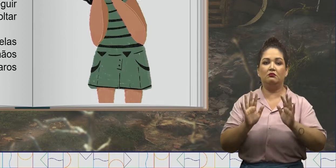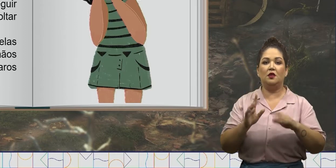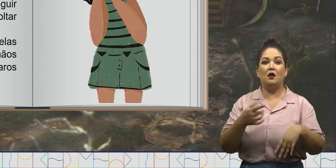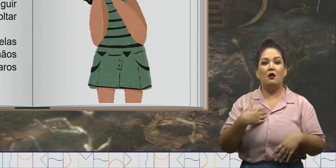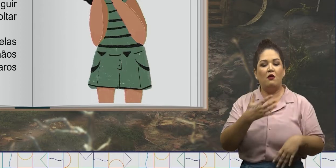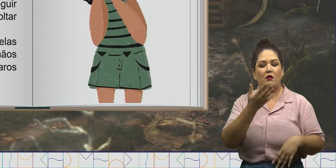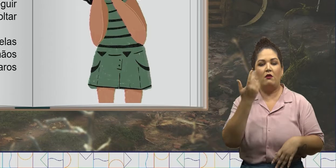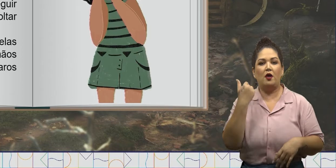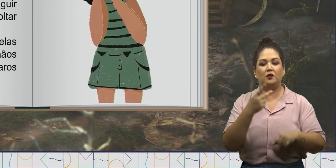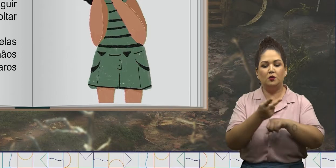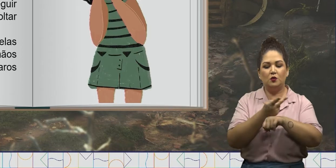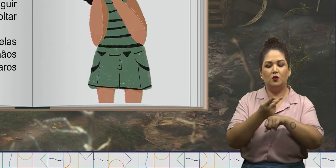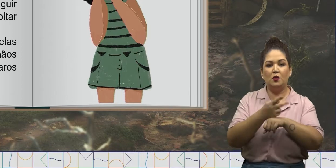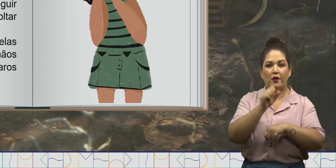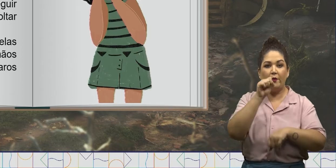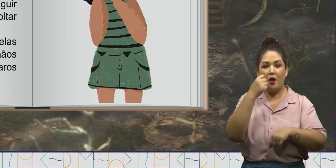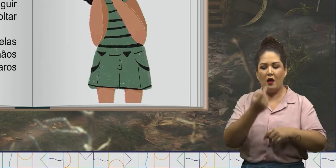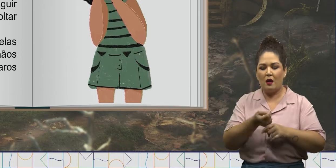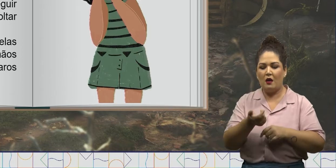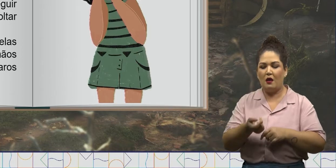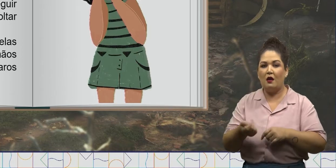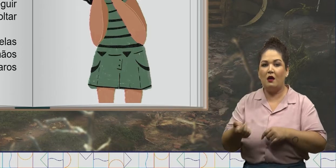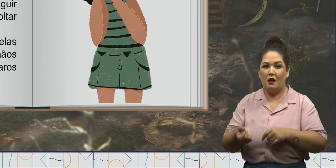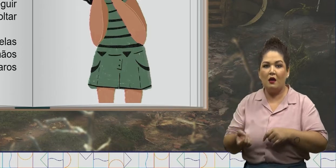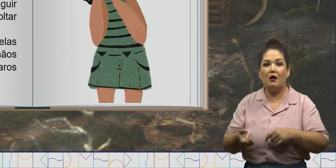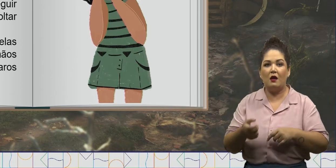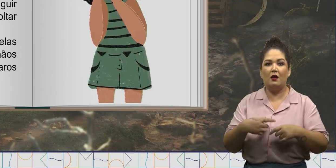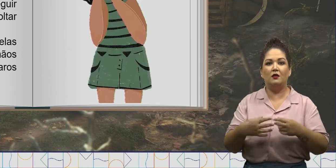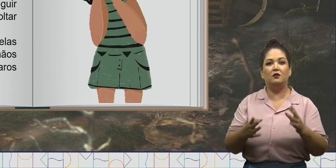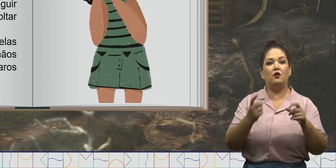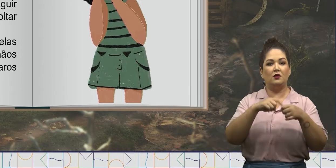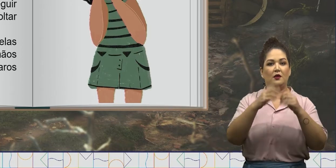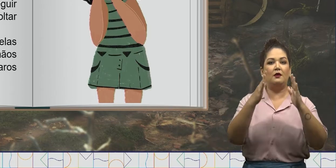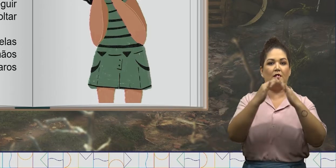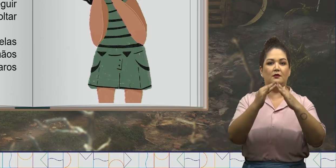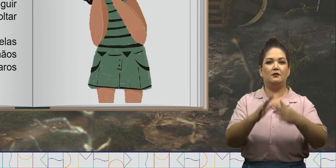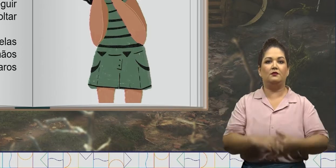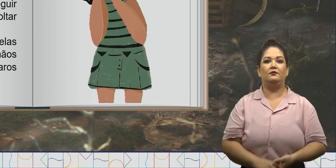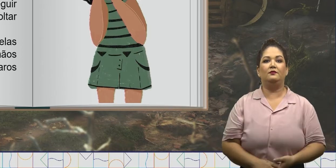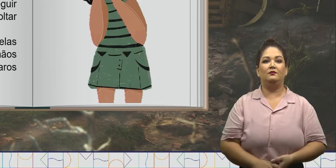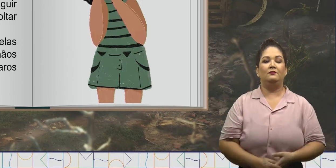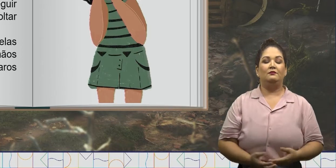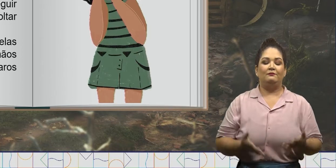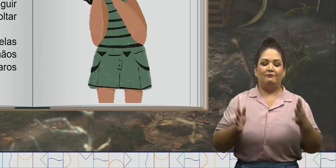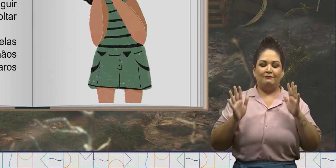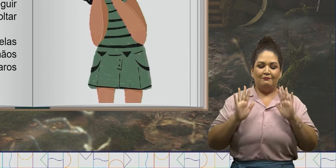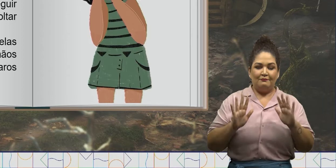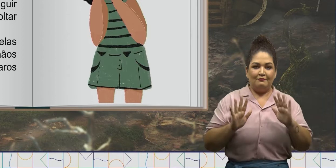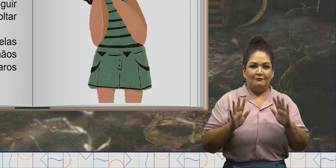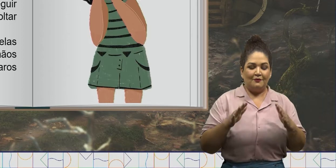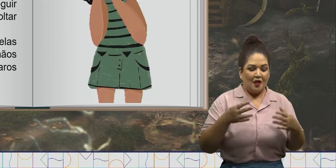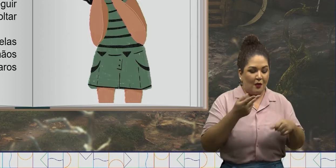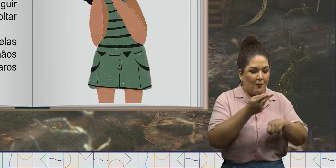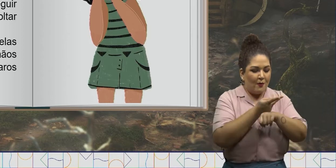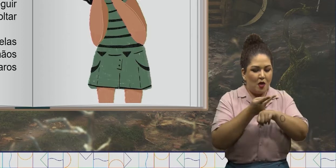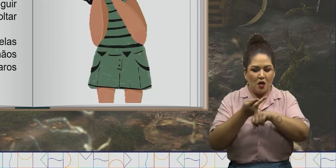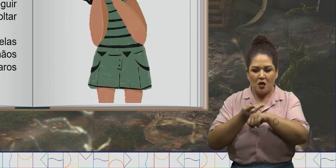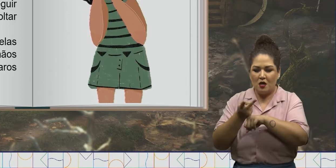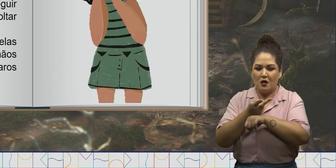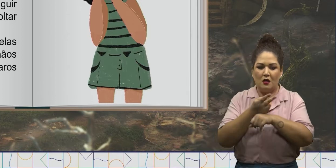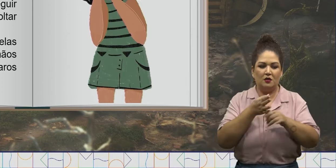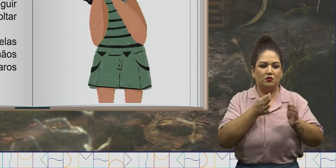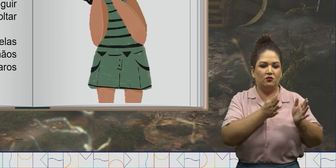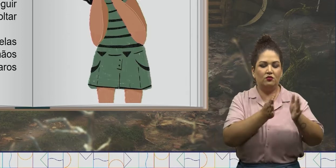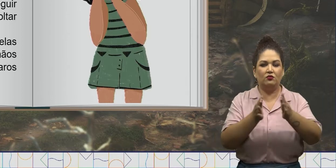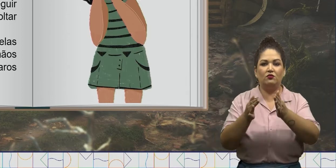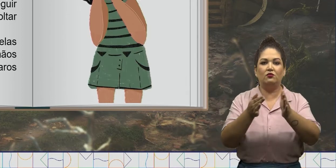chore, vamos seguir as migalhas de pão e voltar para casa." Porém, ao procurar